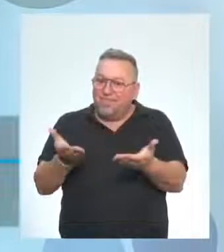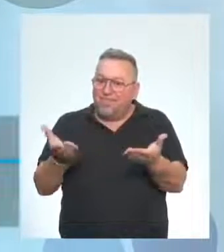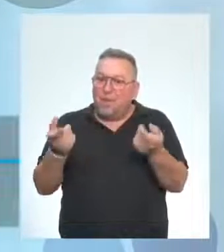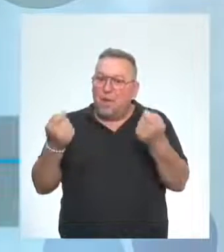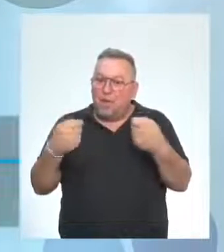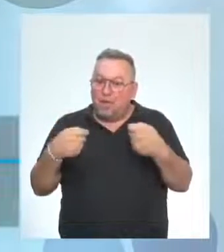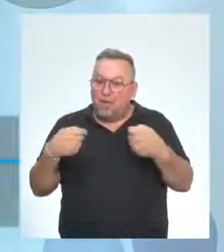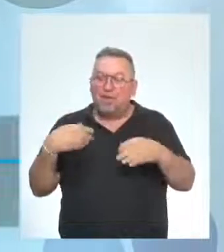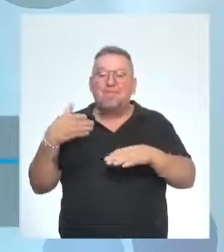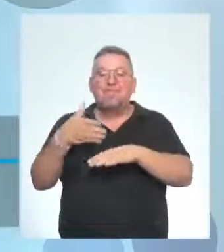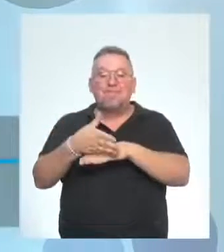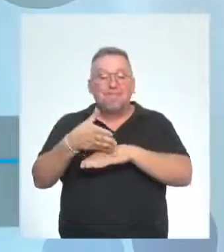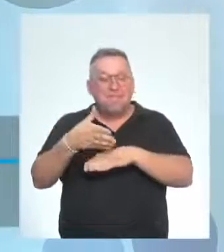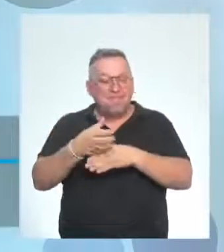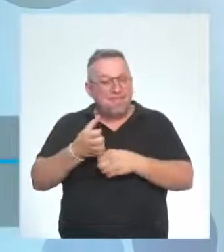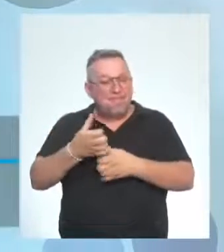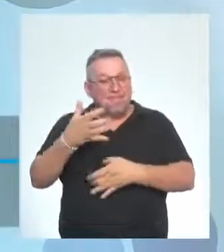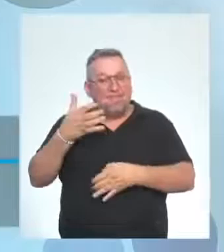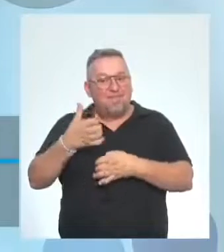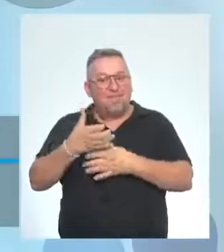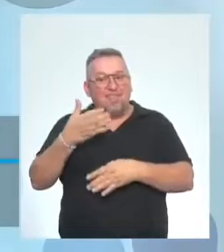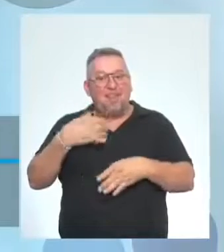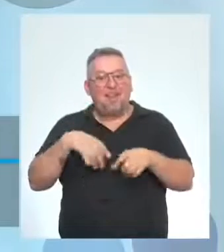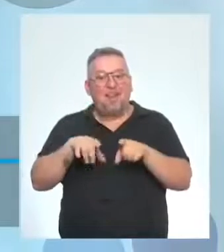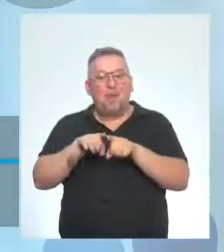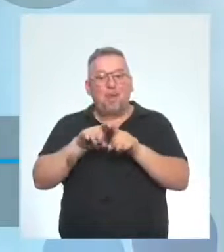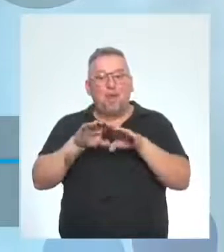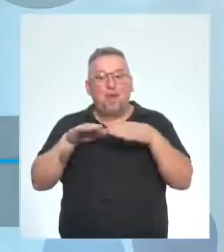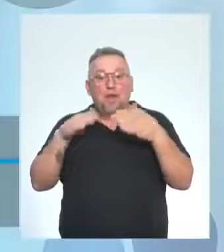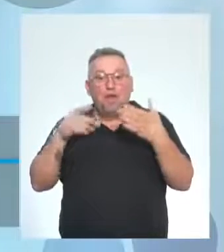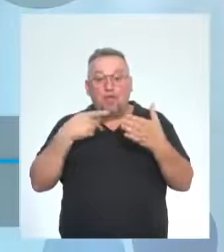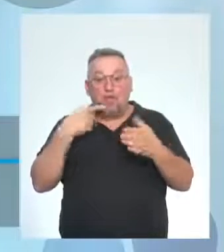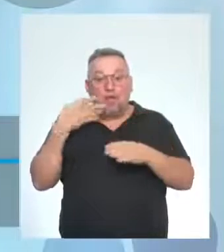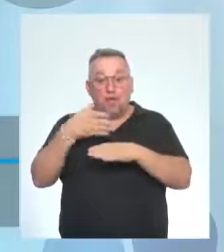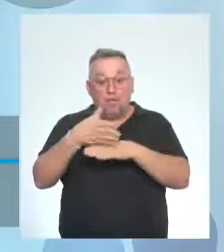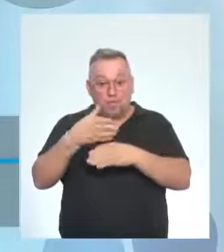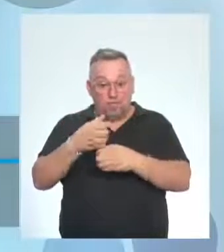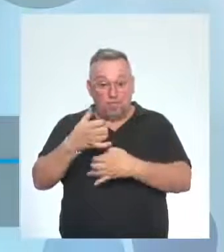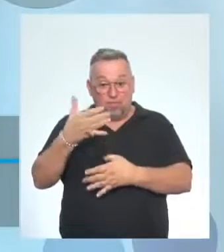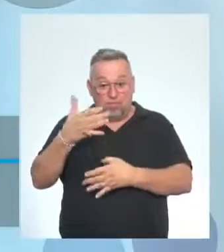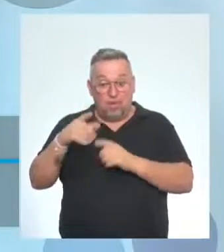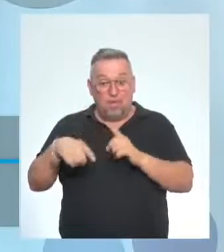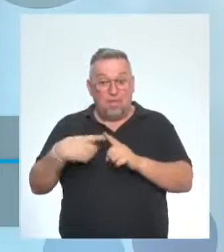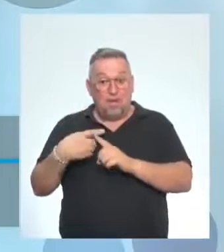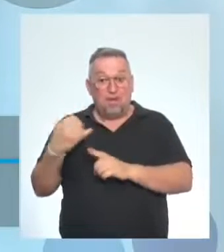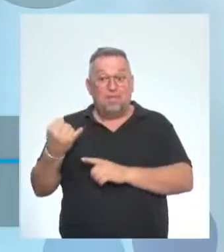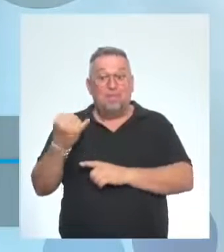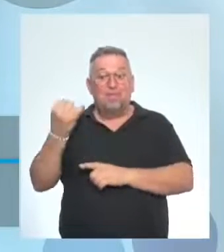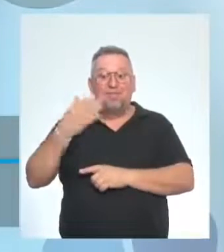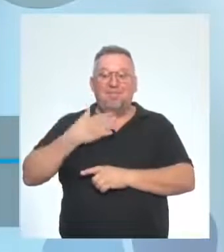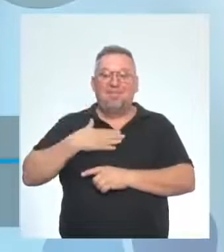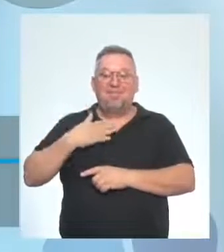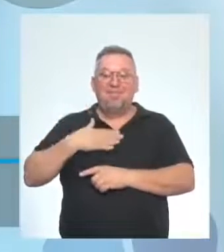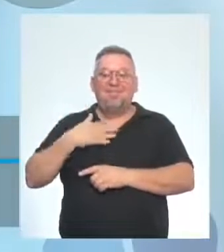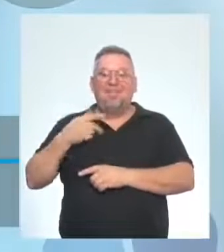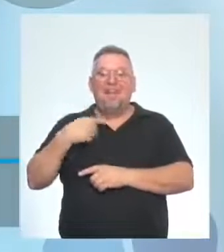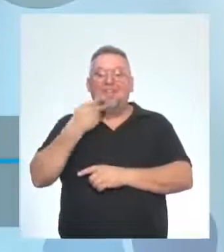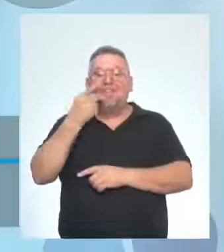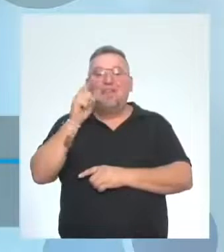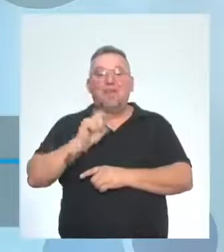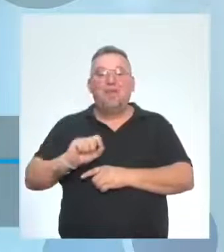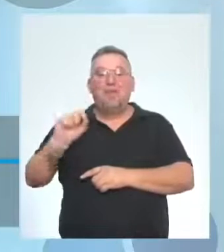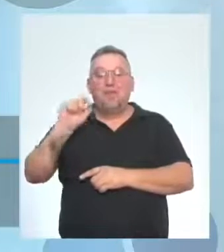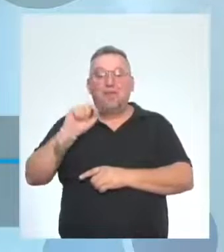da interação de vocês e quando a gente fala de interação, que para mim é a parte mais importante da aula, a gente fala sempre